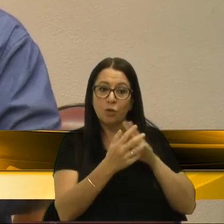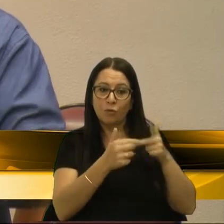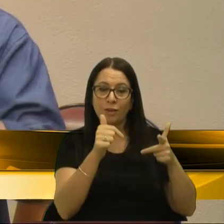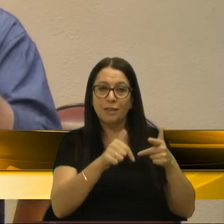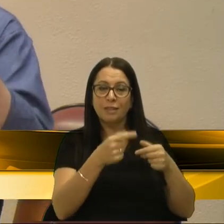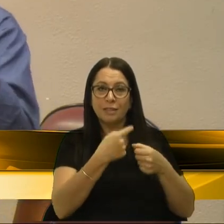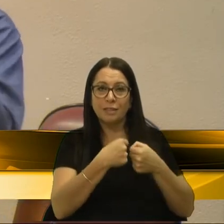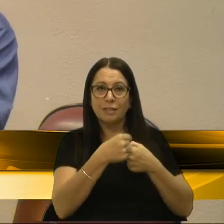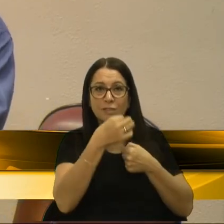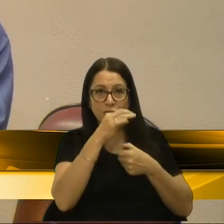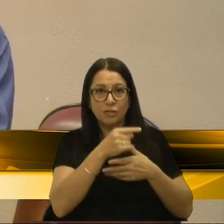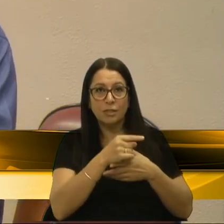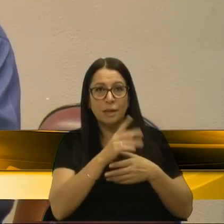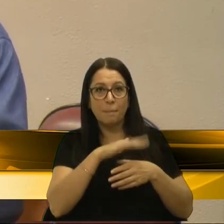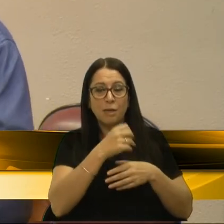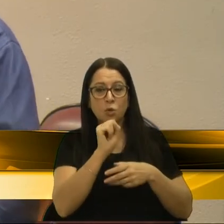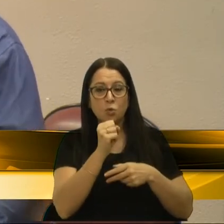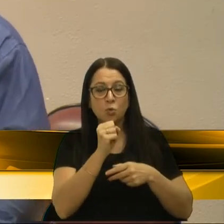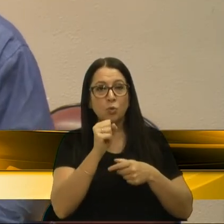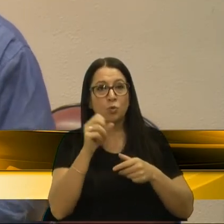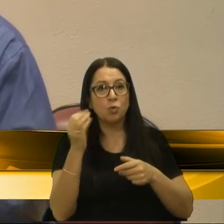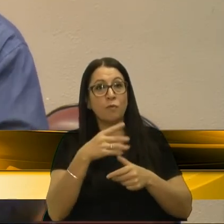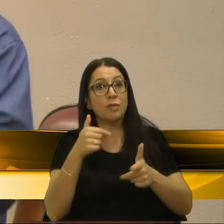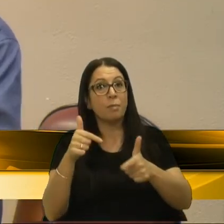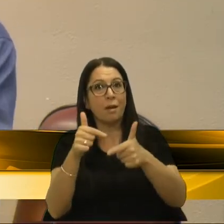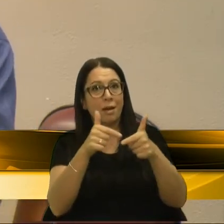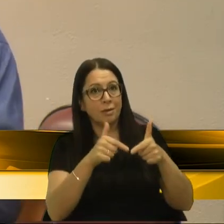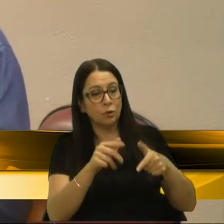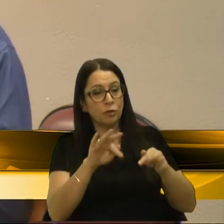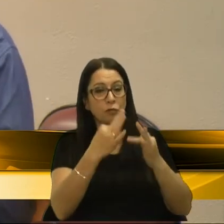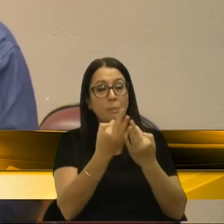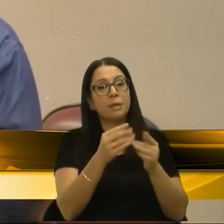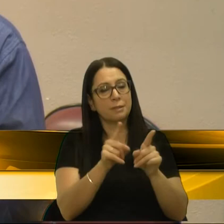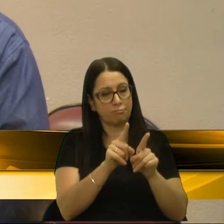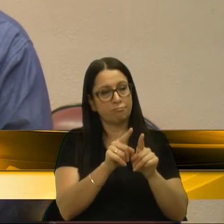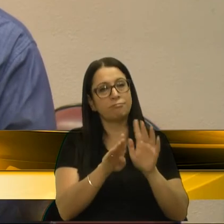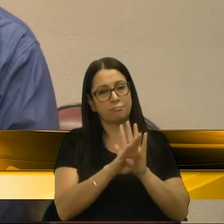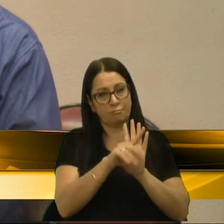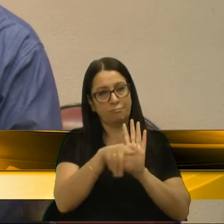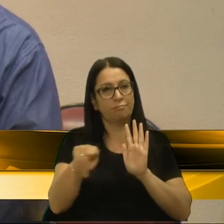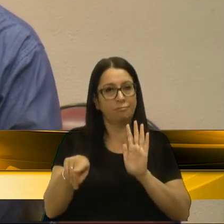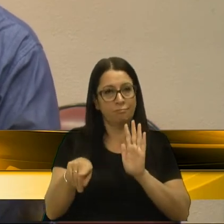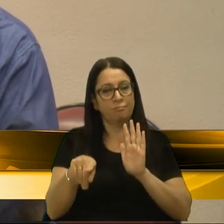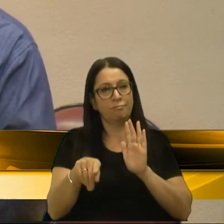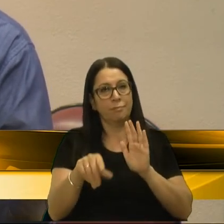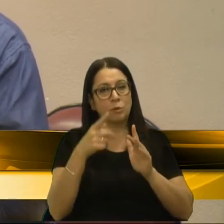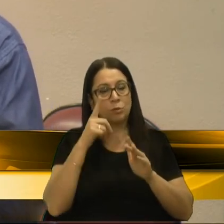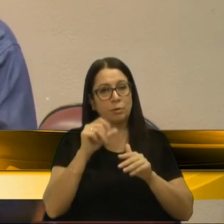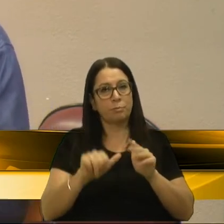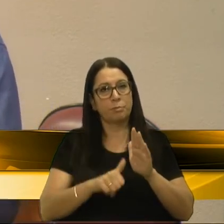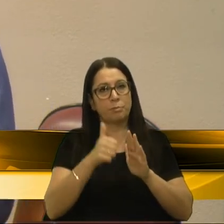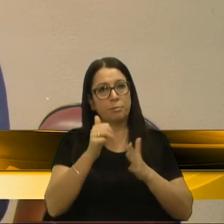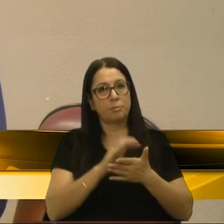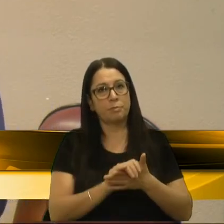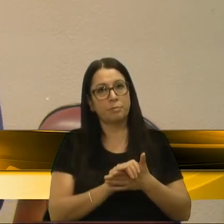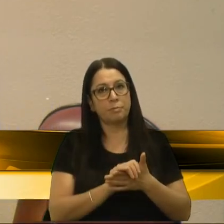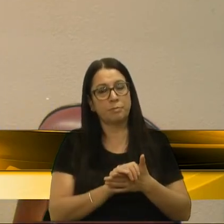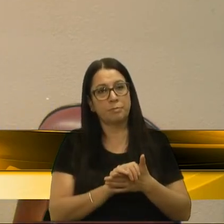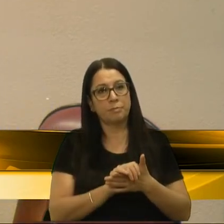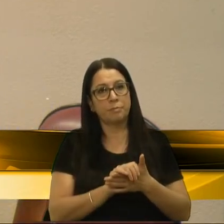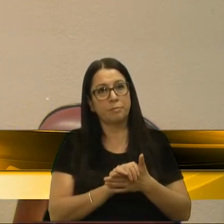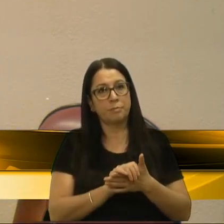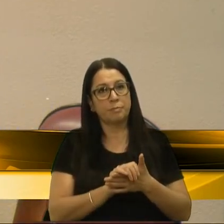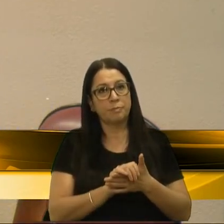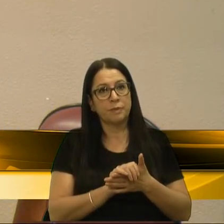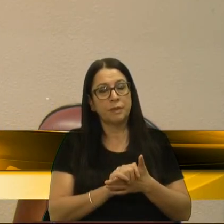vai empreender mais 8 novos empregos, né, 8 famílias que vão ter, né, uma condição muito melhor. Ele